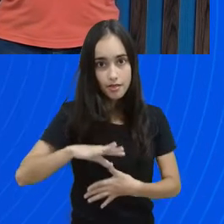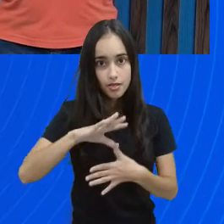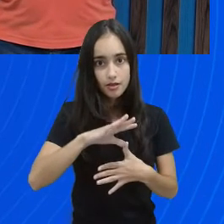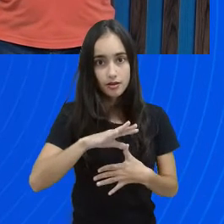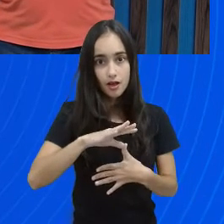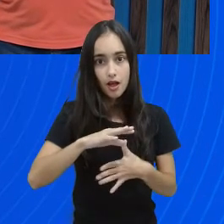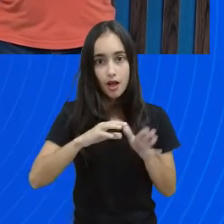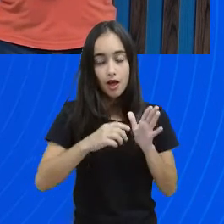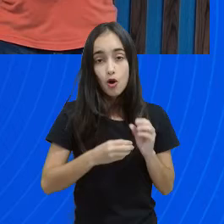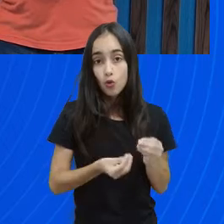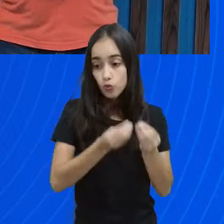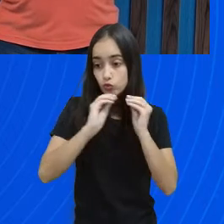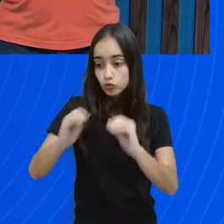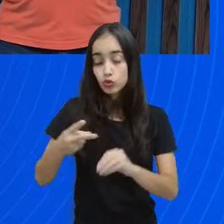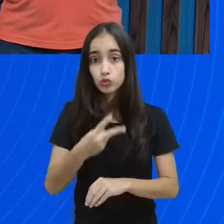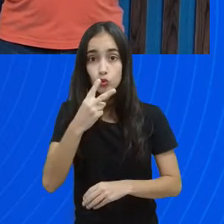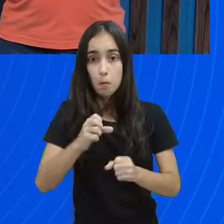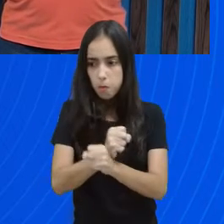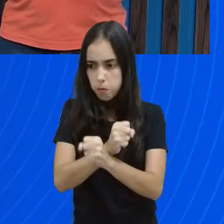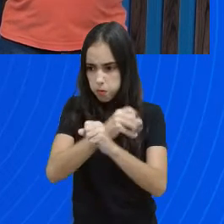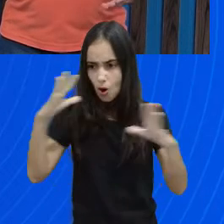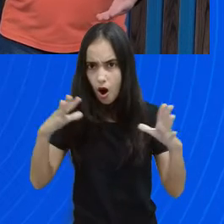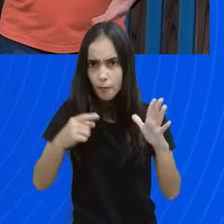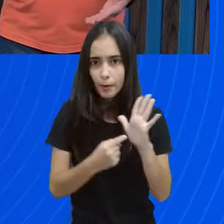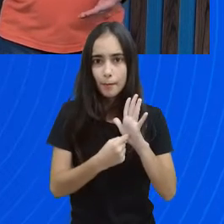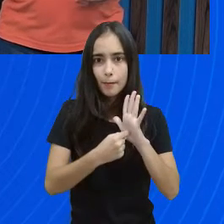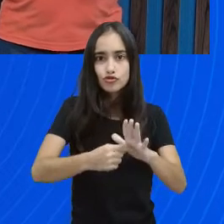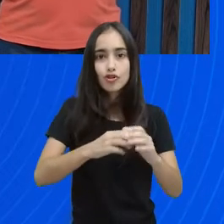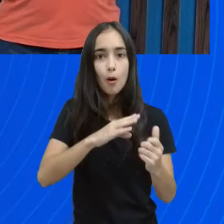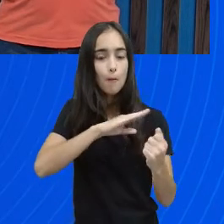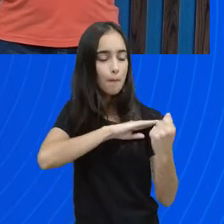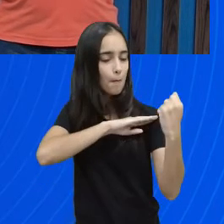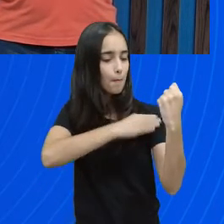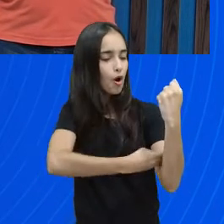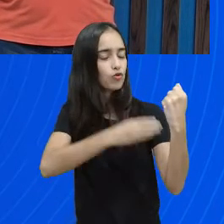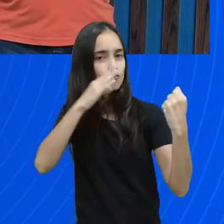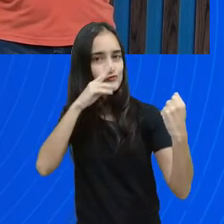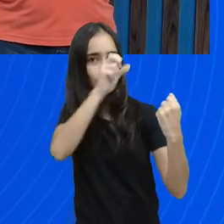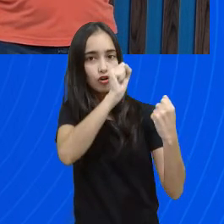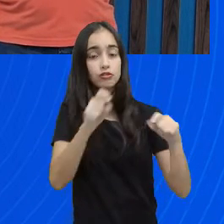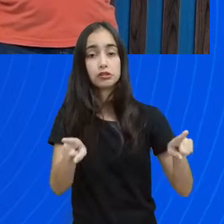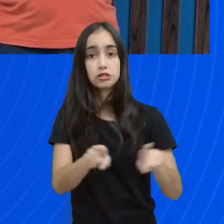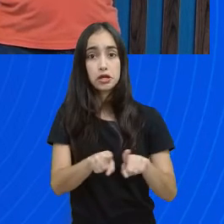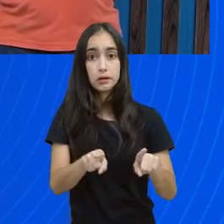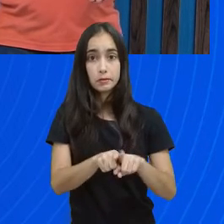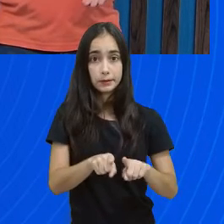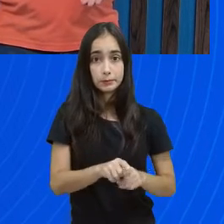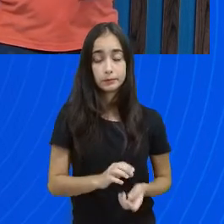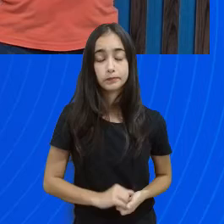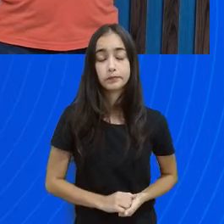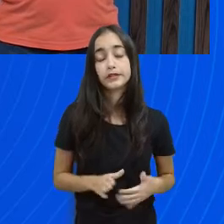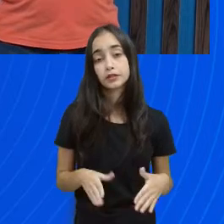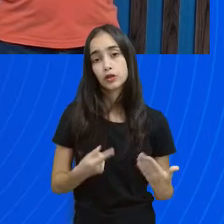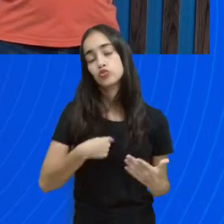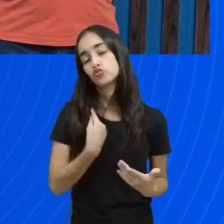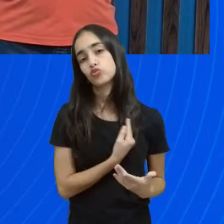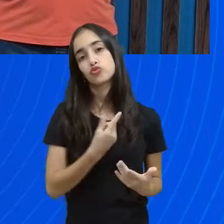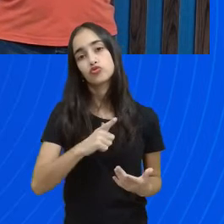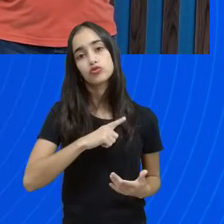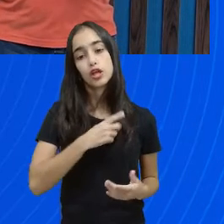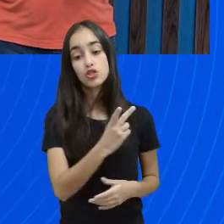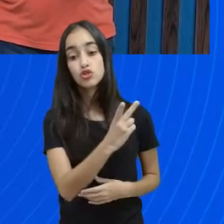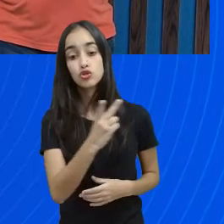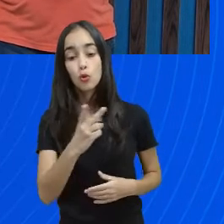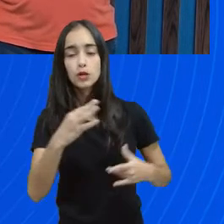seu poderio bélico para os soviéticos, né? O fato é que a gente vai ter aí 2 cidades, né,